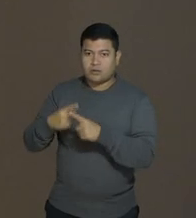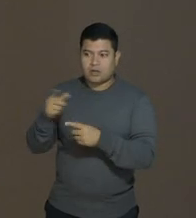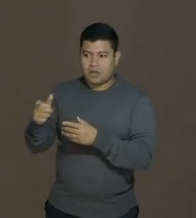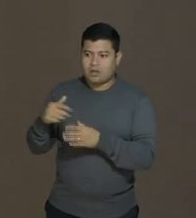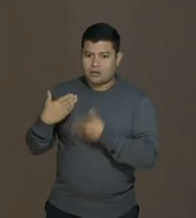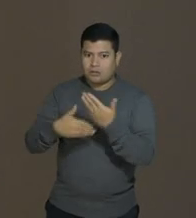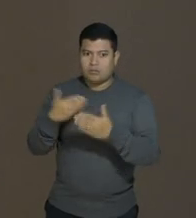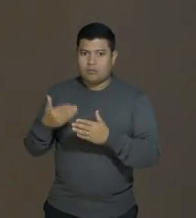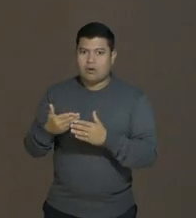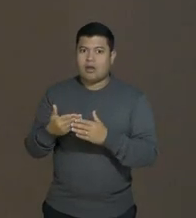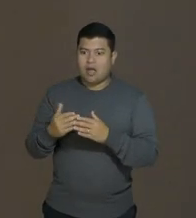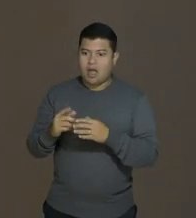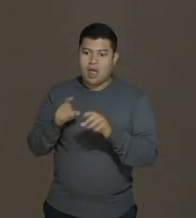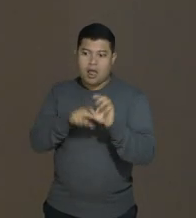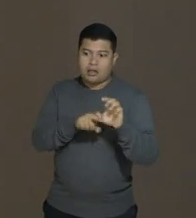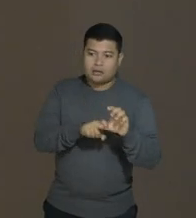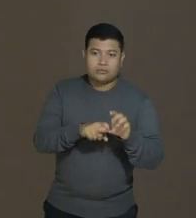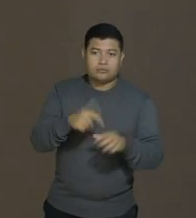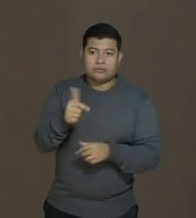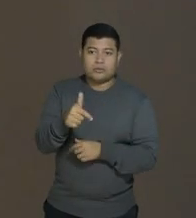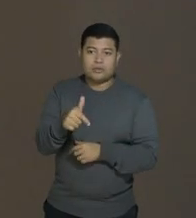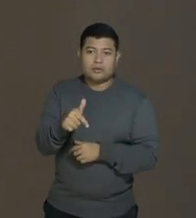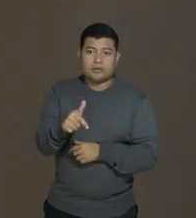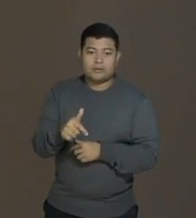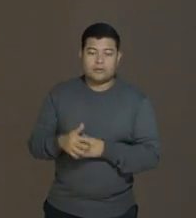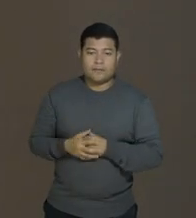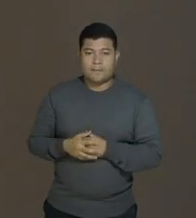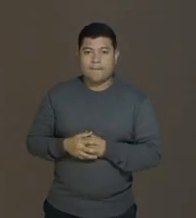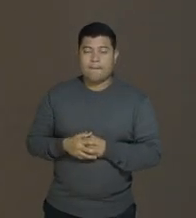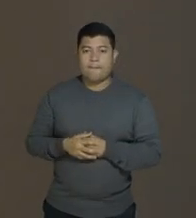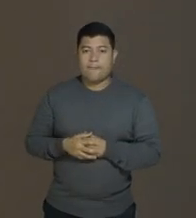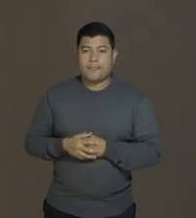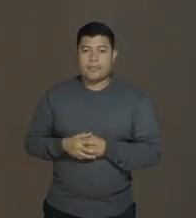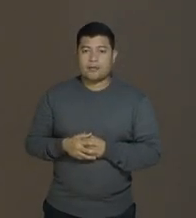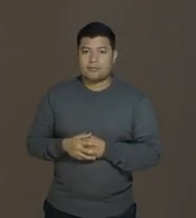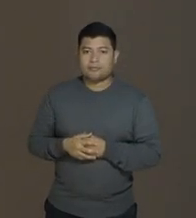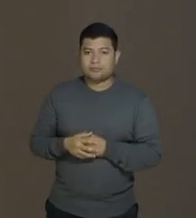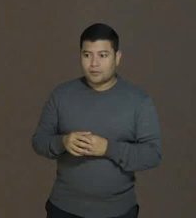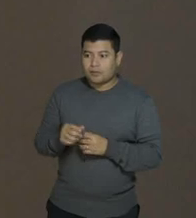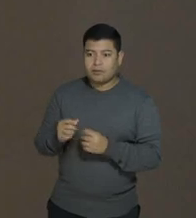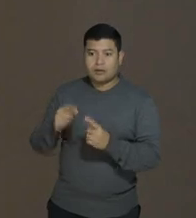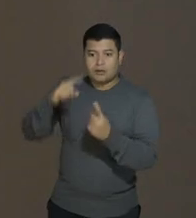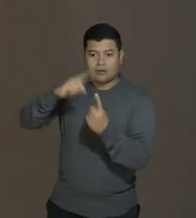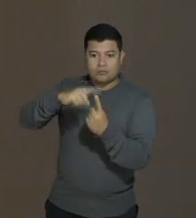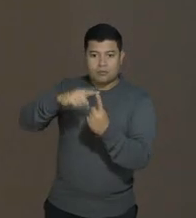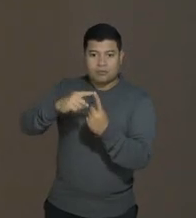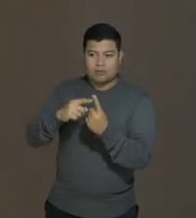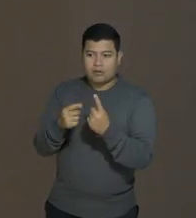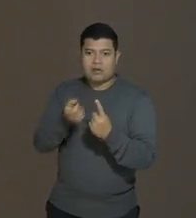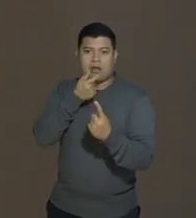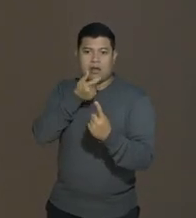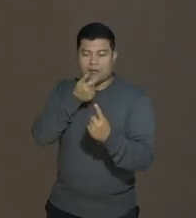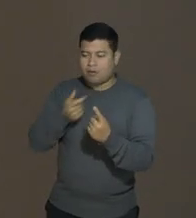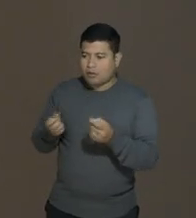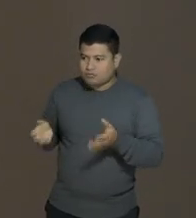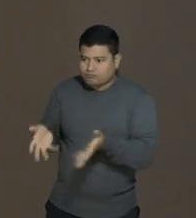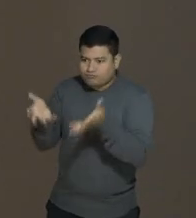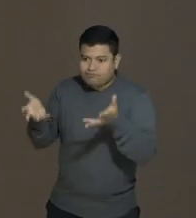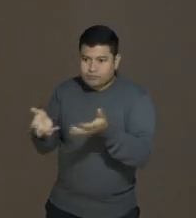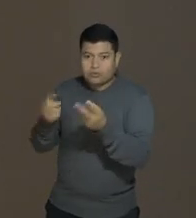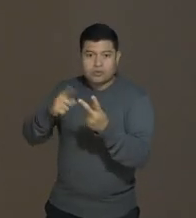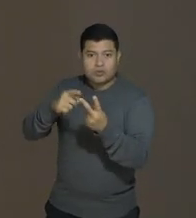com um antidepressivo. Aí a imipramina pode entrar, mas a imipramina é muito usada para enurese noturna, para